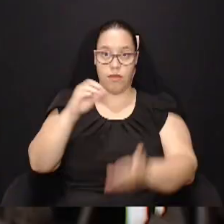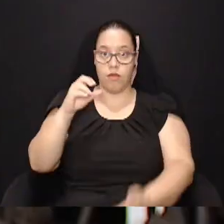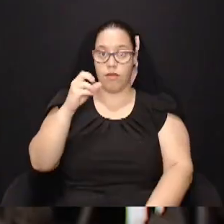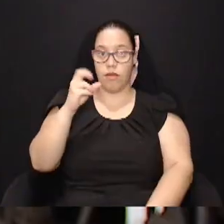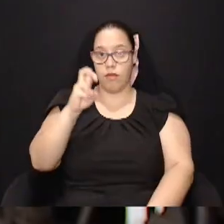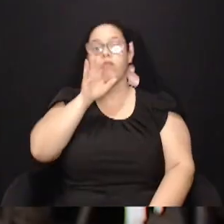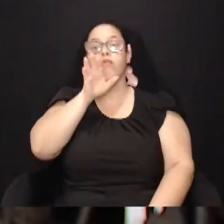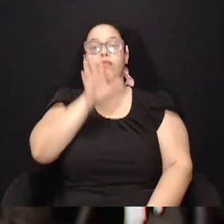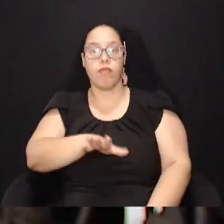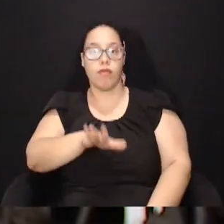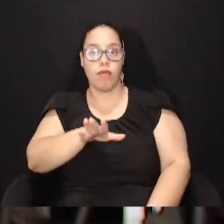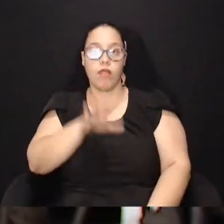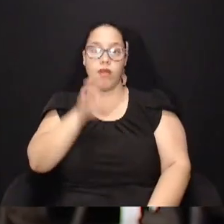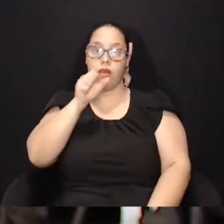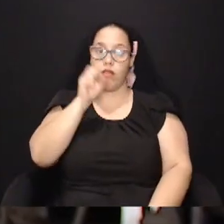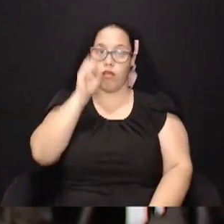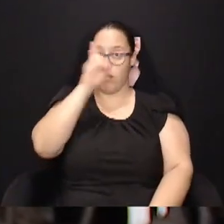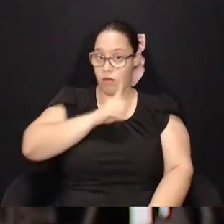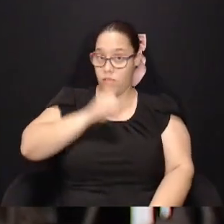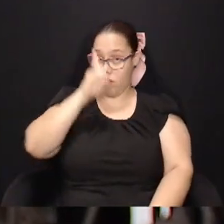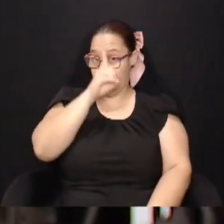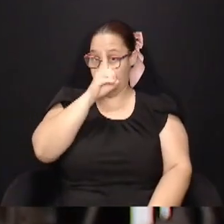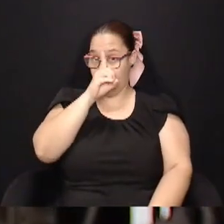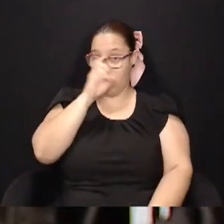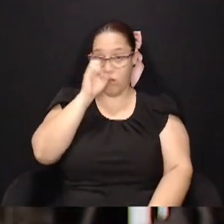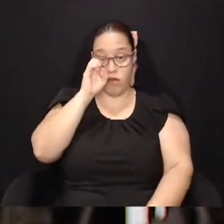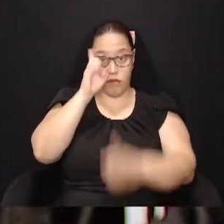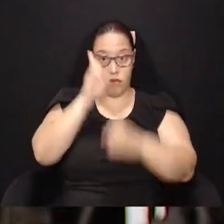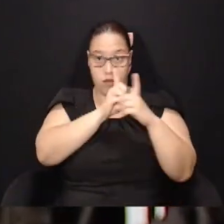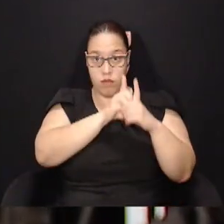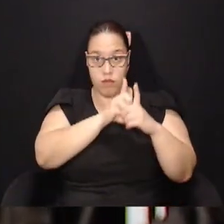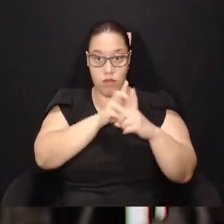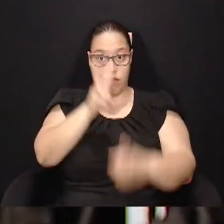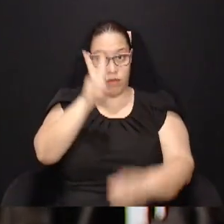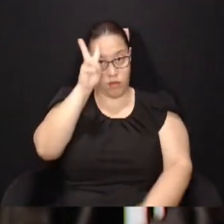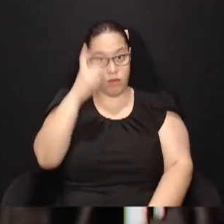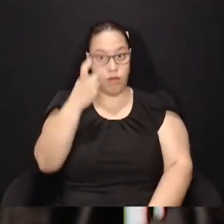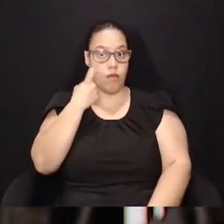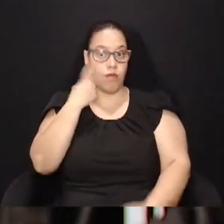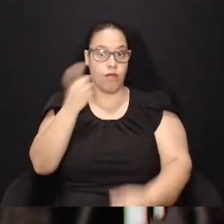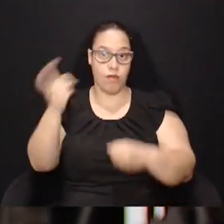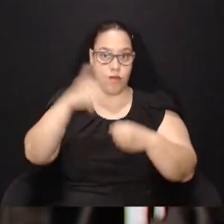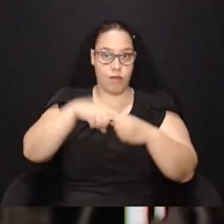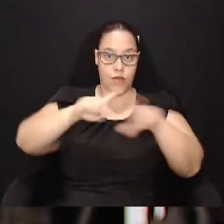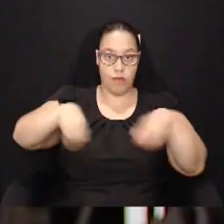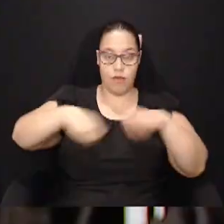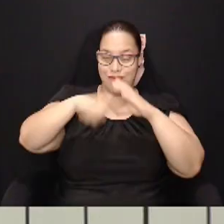aos sábados e domingos. Então o atendimento é de segunda a sexta. Volto com você aí do estúdio, Gabriel.